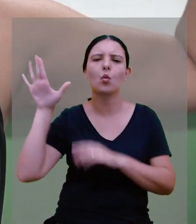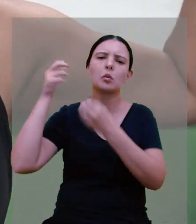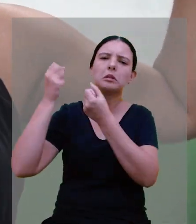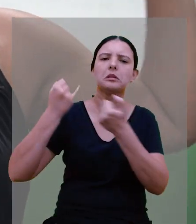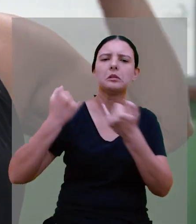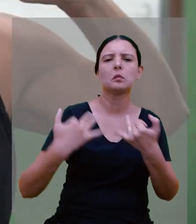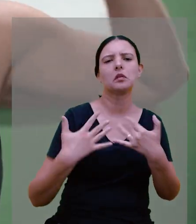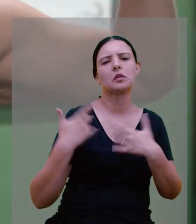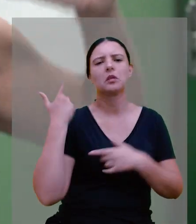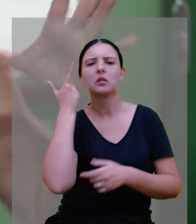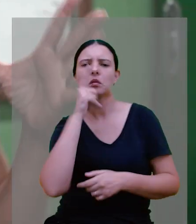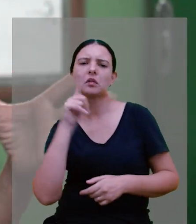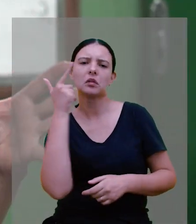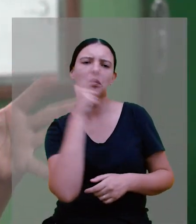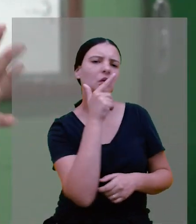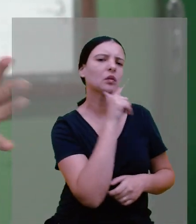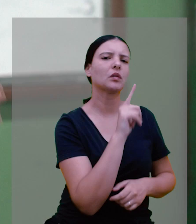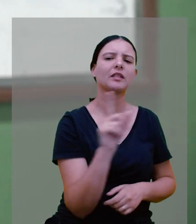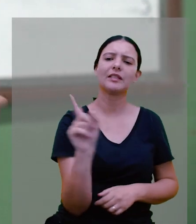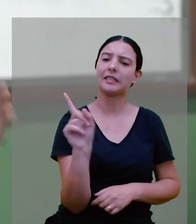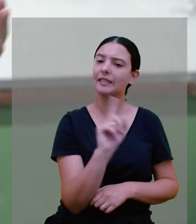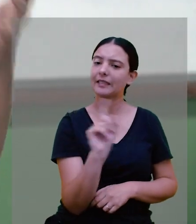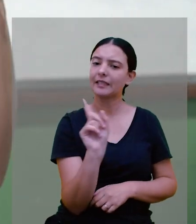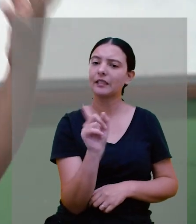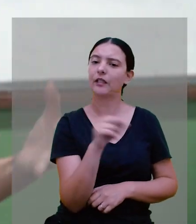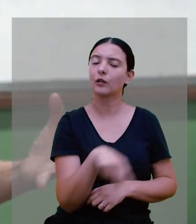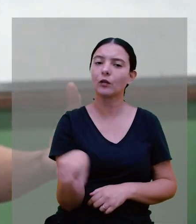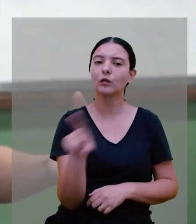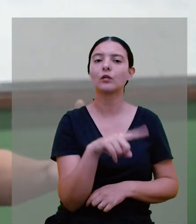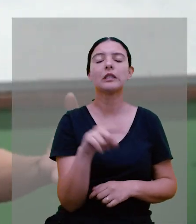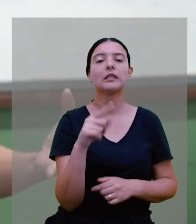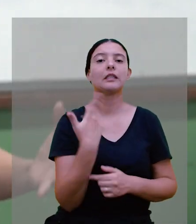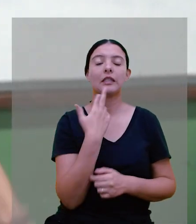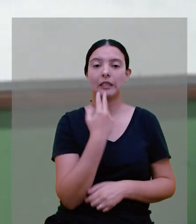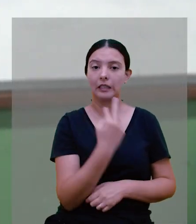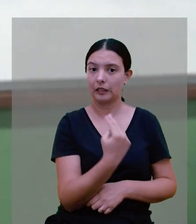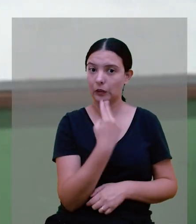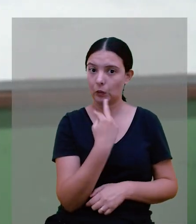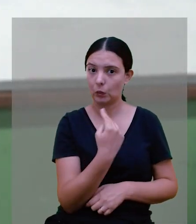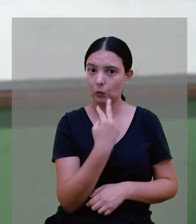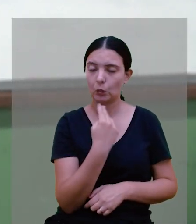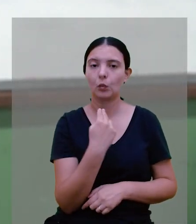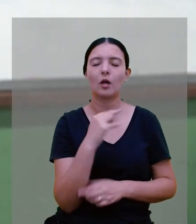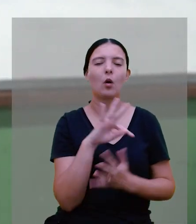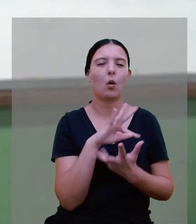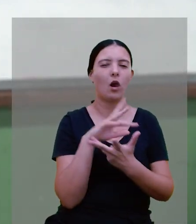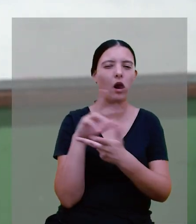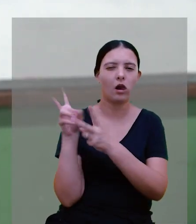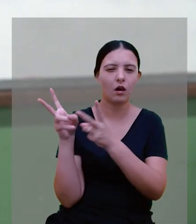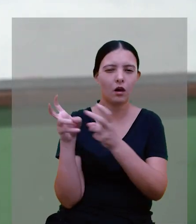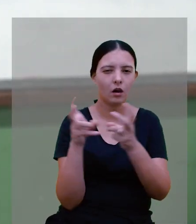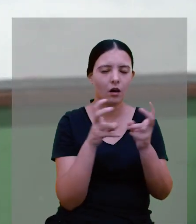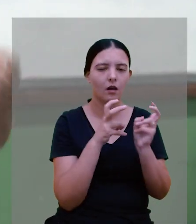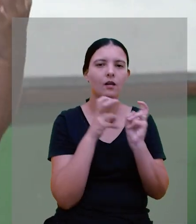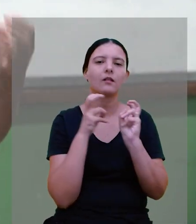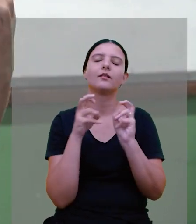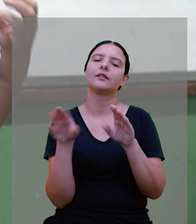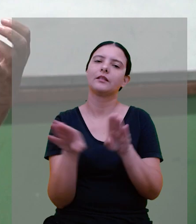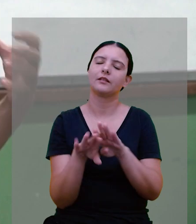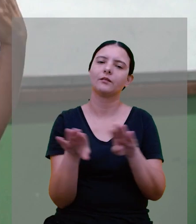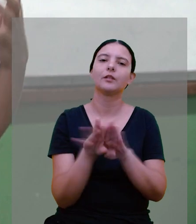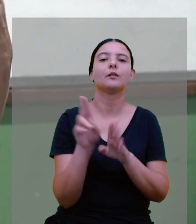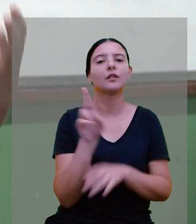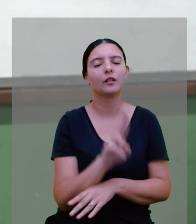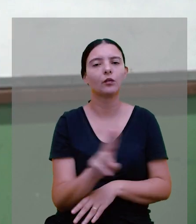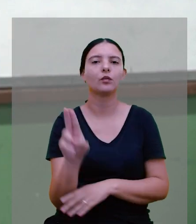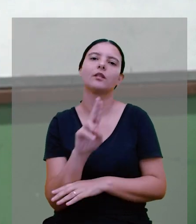das conquistas. Não, nós estamos falando de vocês pegarem essa língua para ler o mundo, para interpretar o mundo e para usar